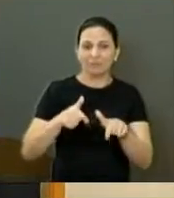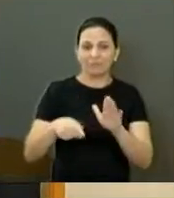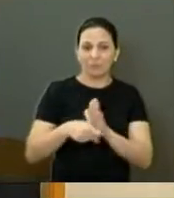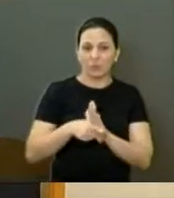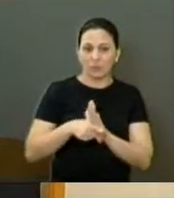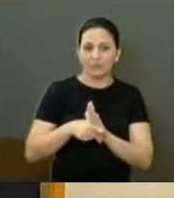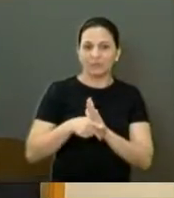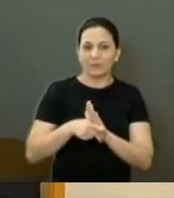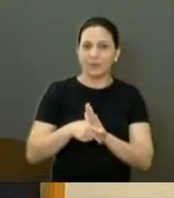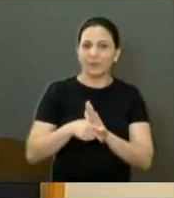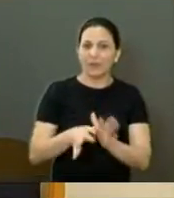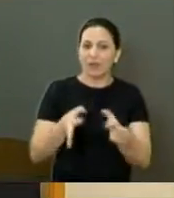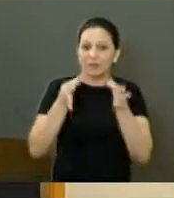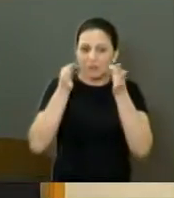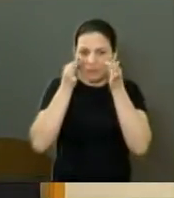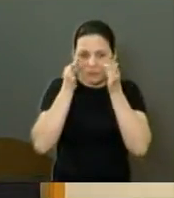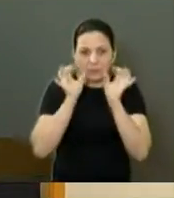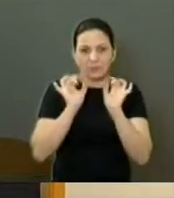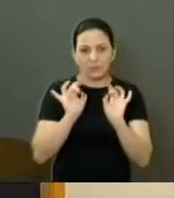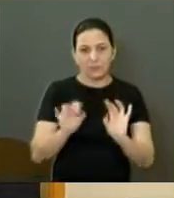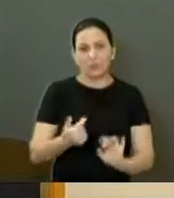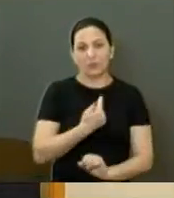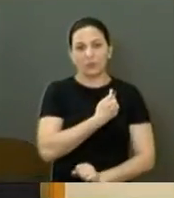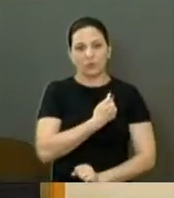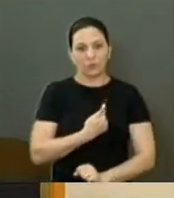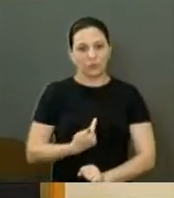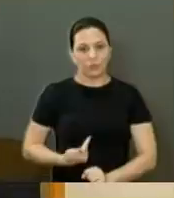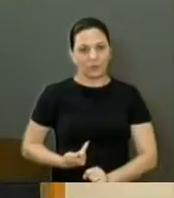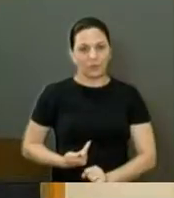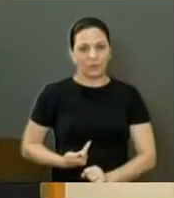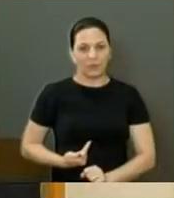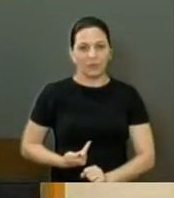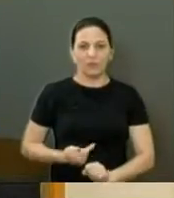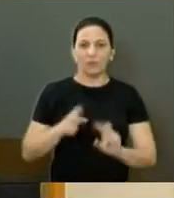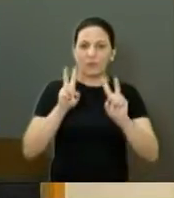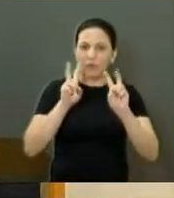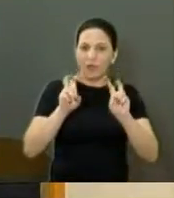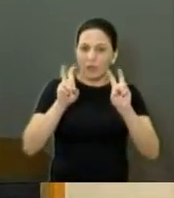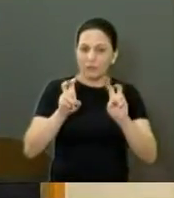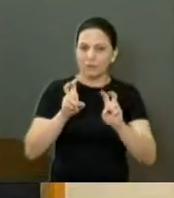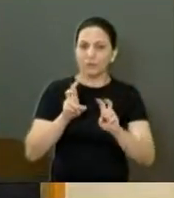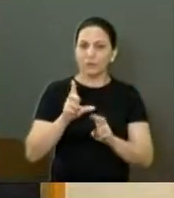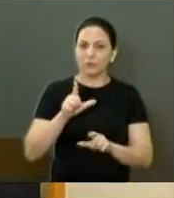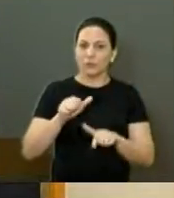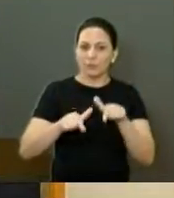uma atenção especial do governo em relação a essa questão.